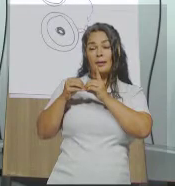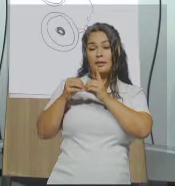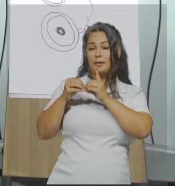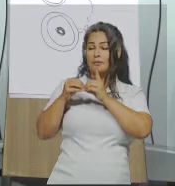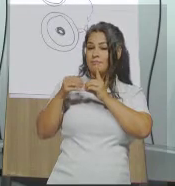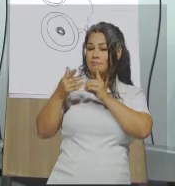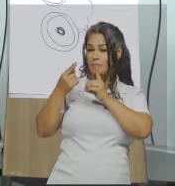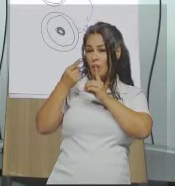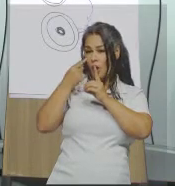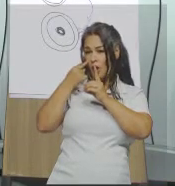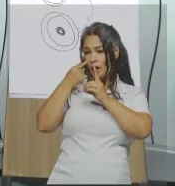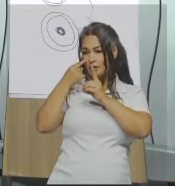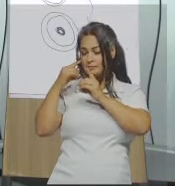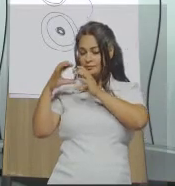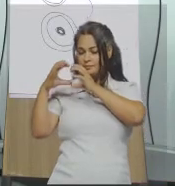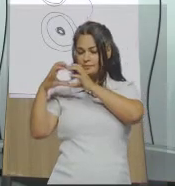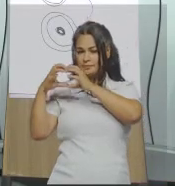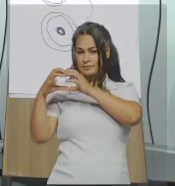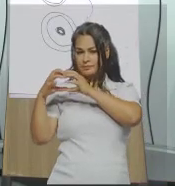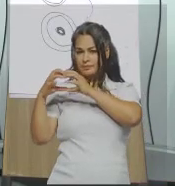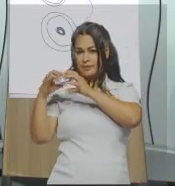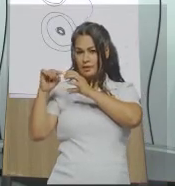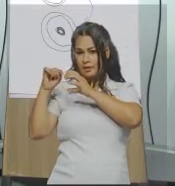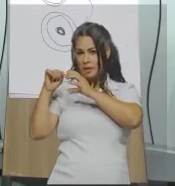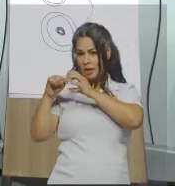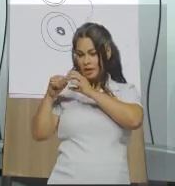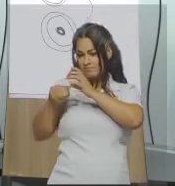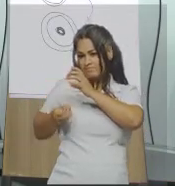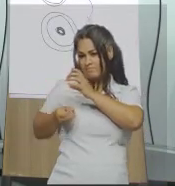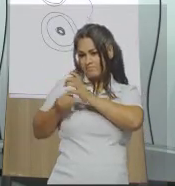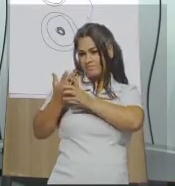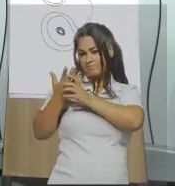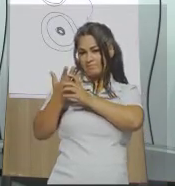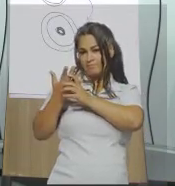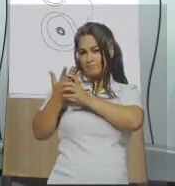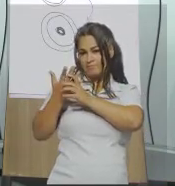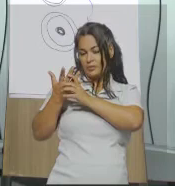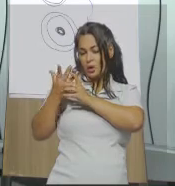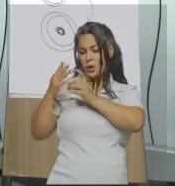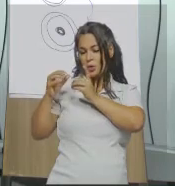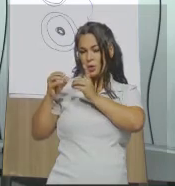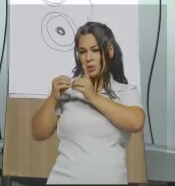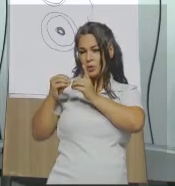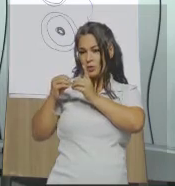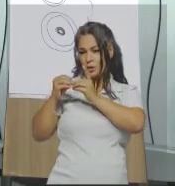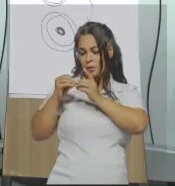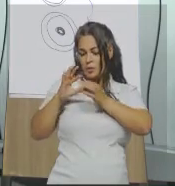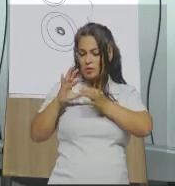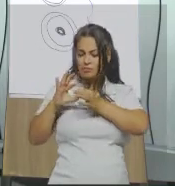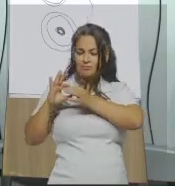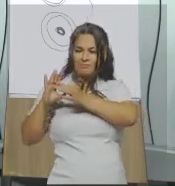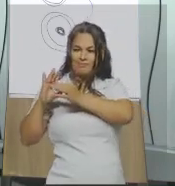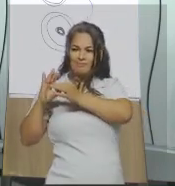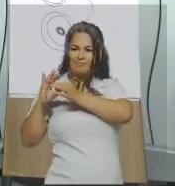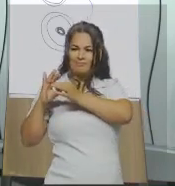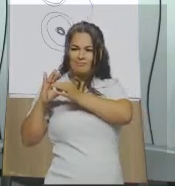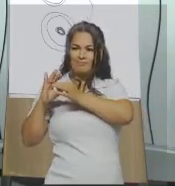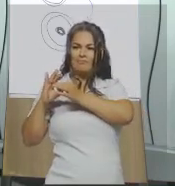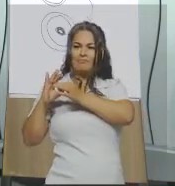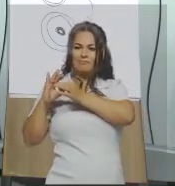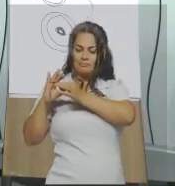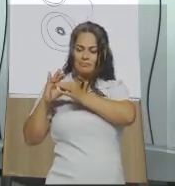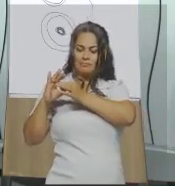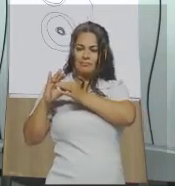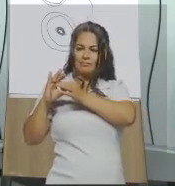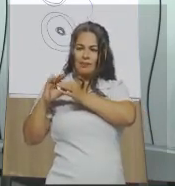hipotálamo produz, esses hormônios vão ser direcionados à hipófise, especificamente à neurohipófise, que